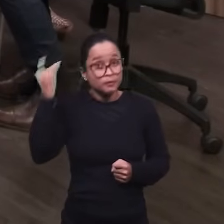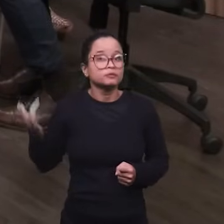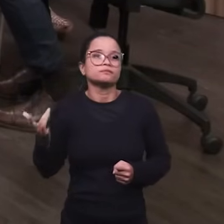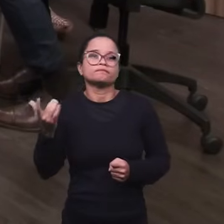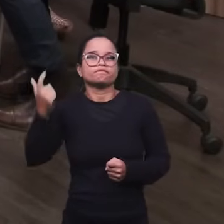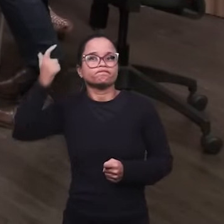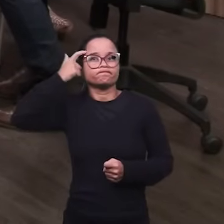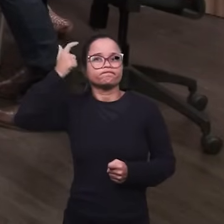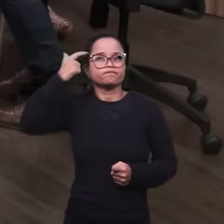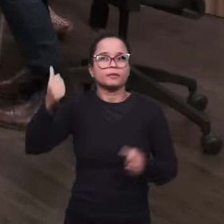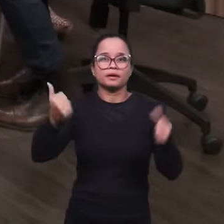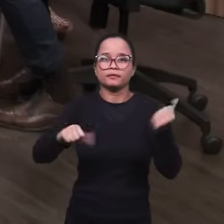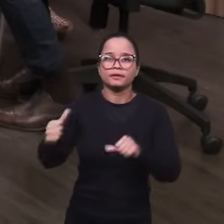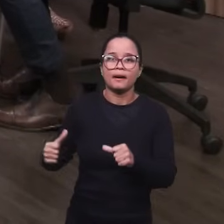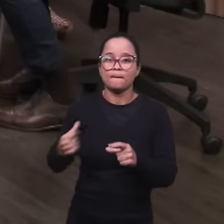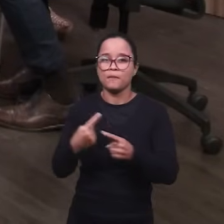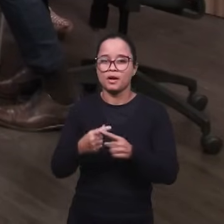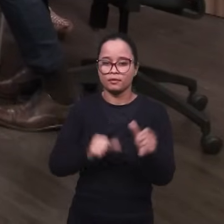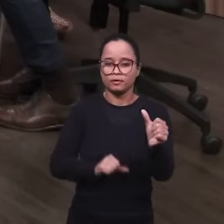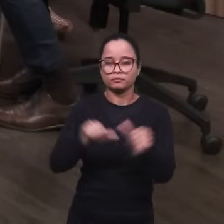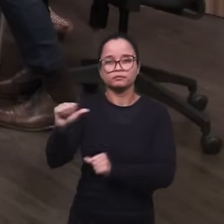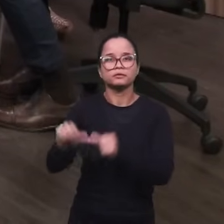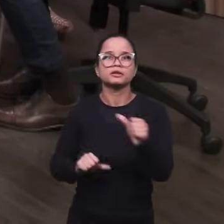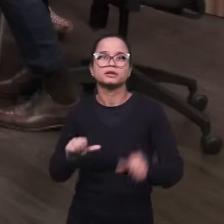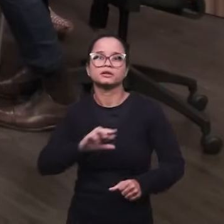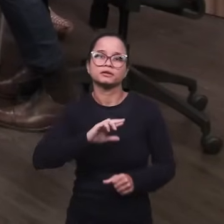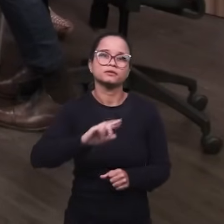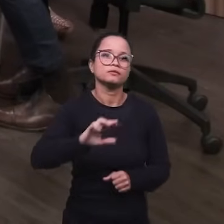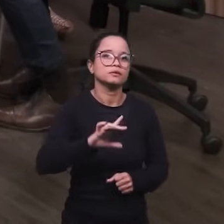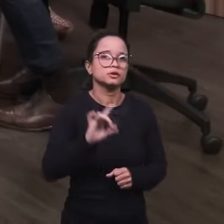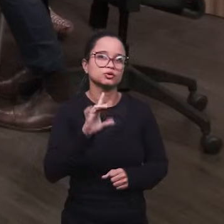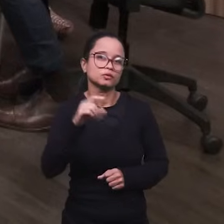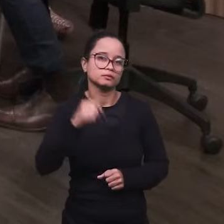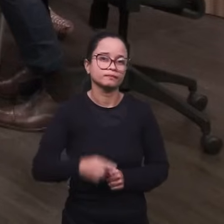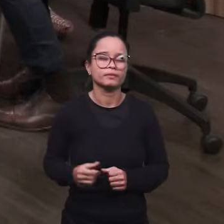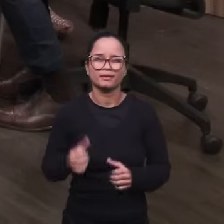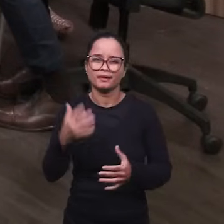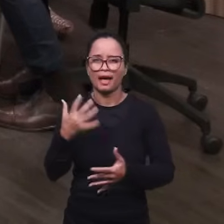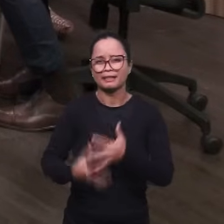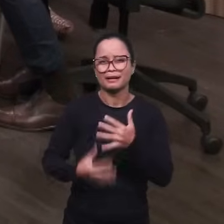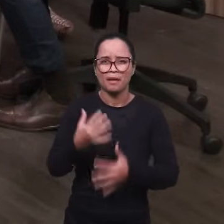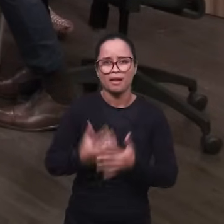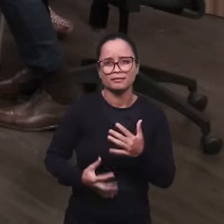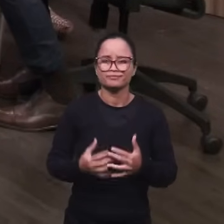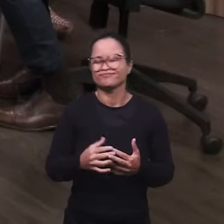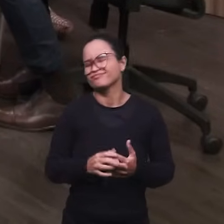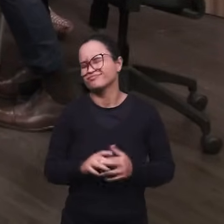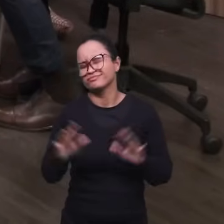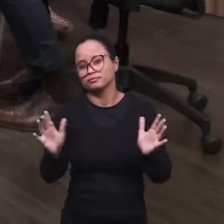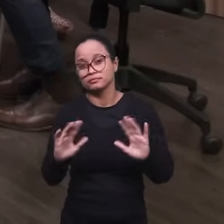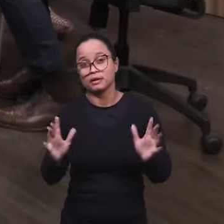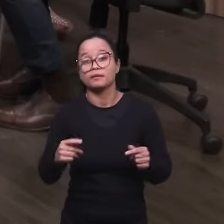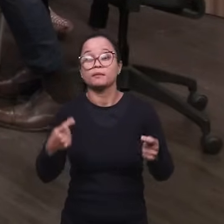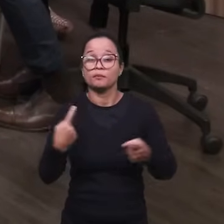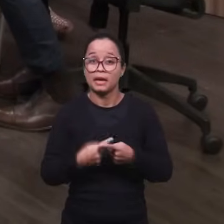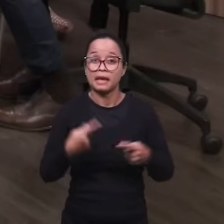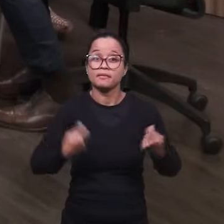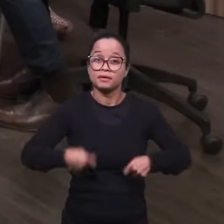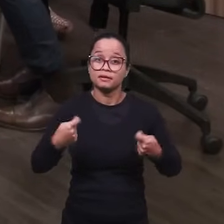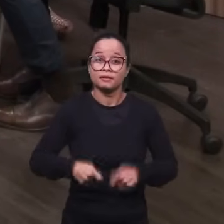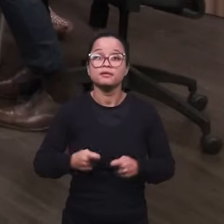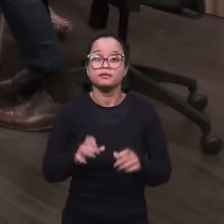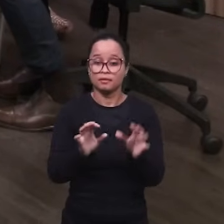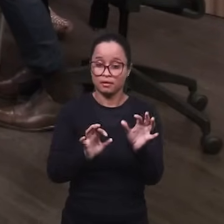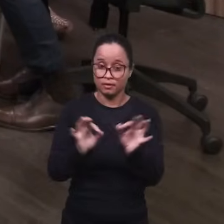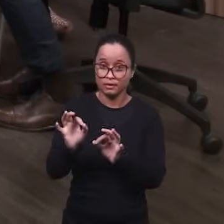porque para analisarem que quando vem uma reforma, não é só para cá, tá atrapalhando e tal. Não, é porque realmente precisa fazer um ajuste,